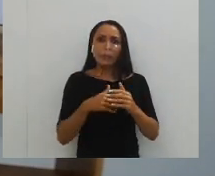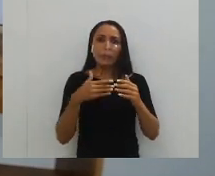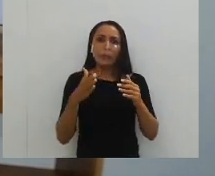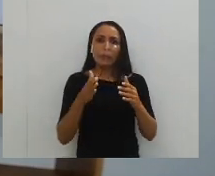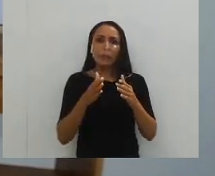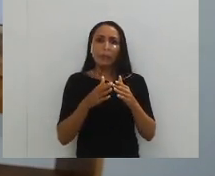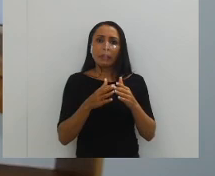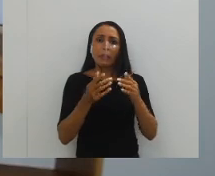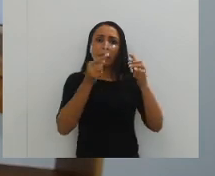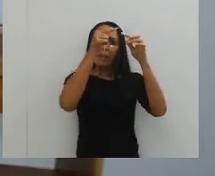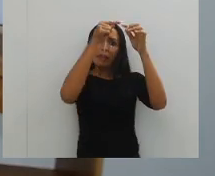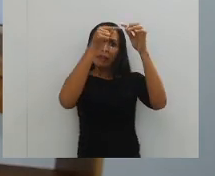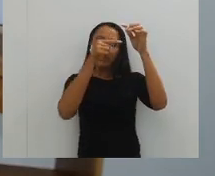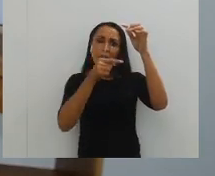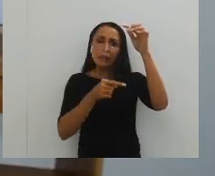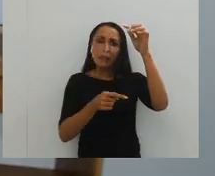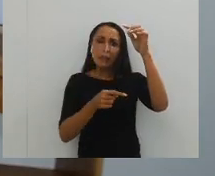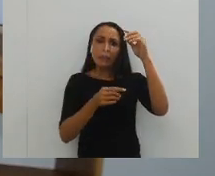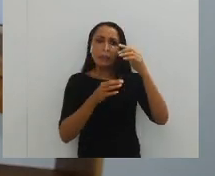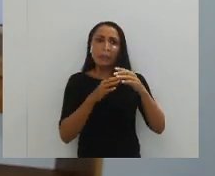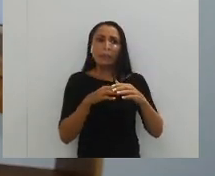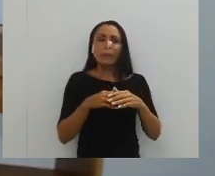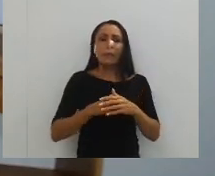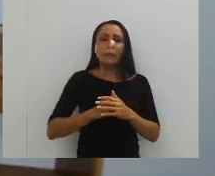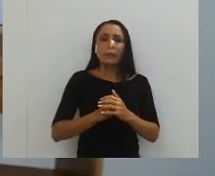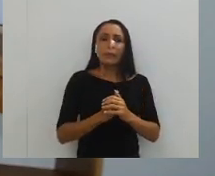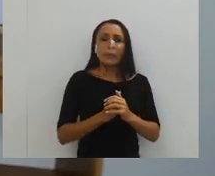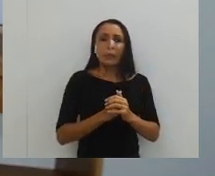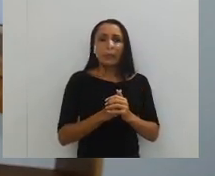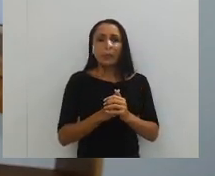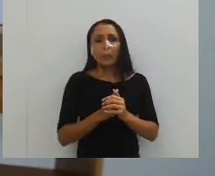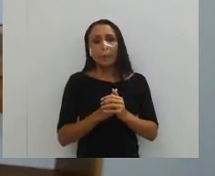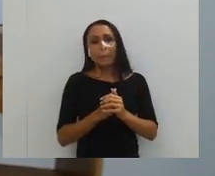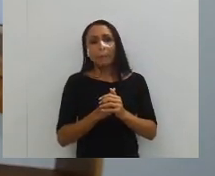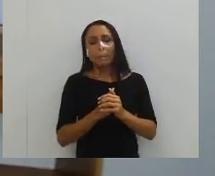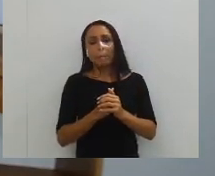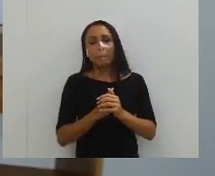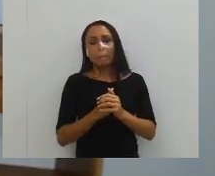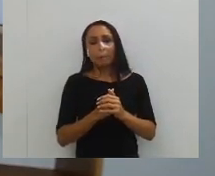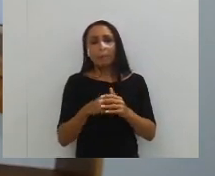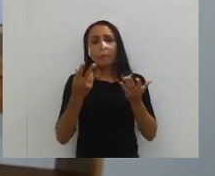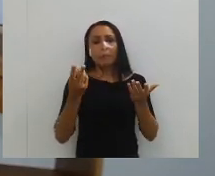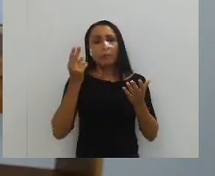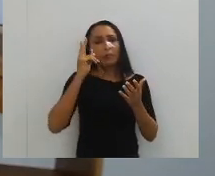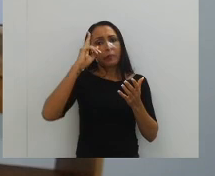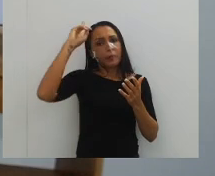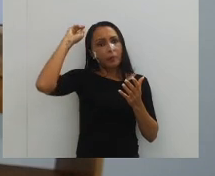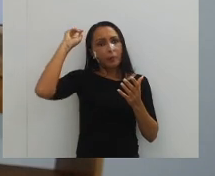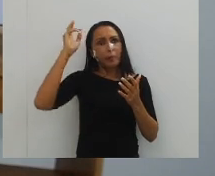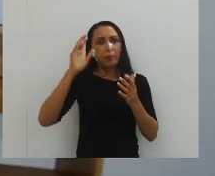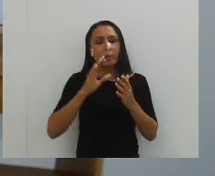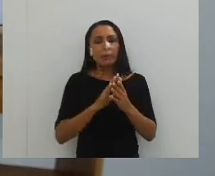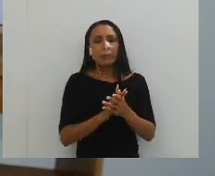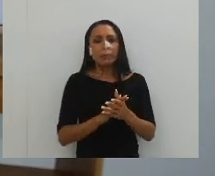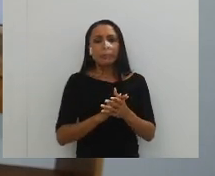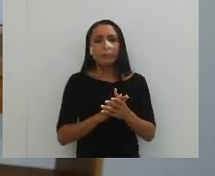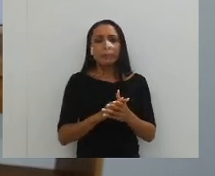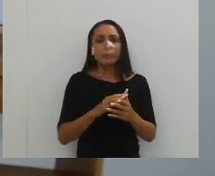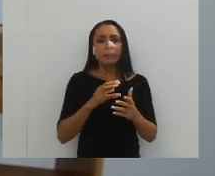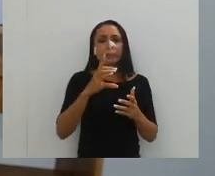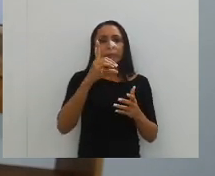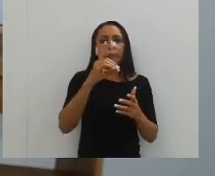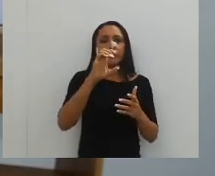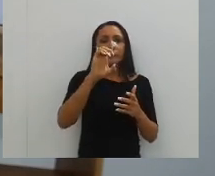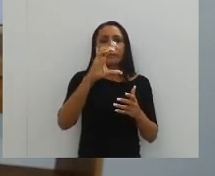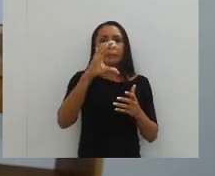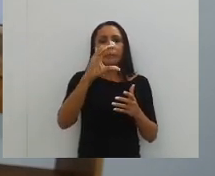ordem que você vai do mais genérico para o mais específico, você vai dizer nos vestibulares, que isso aqui é uma ordem